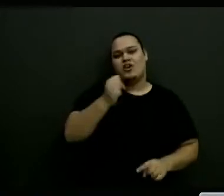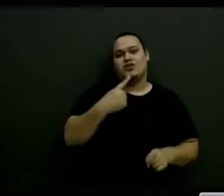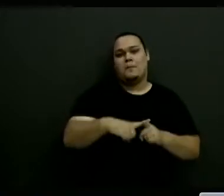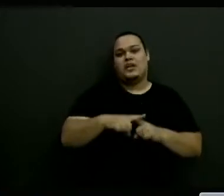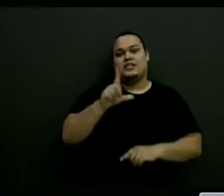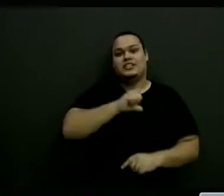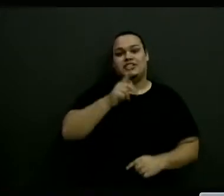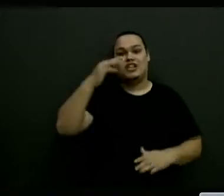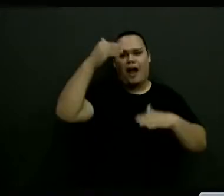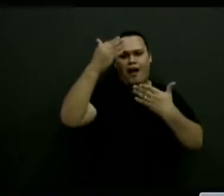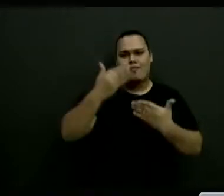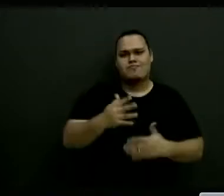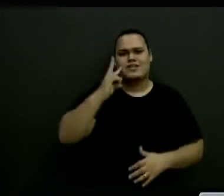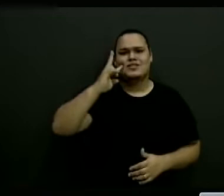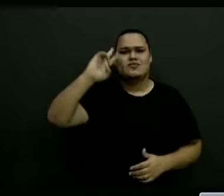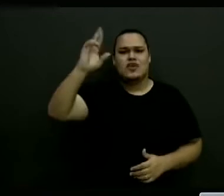Santo sobre nossas cabeças.